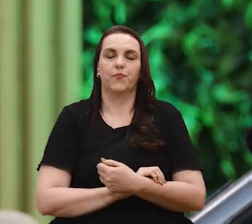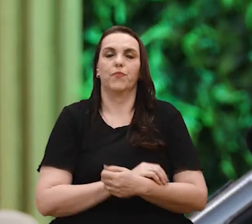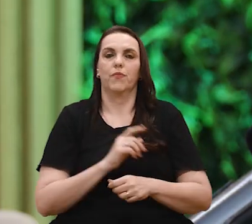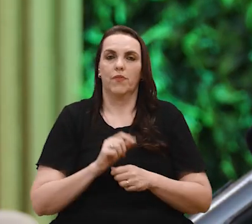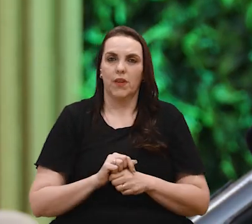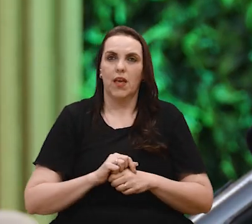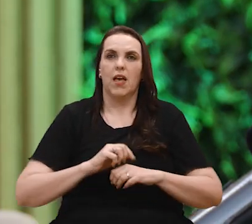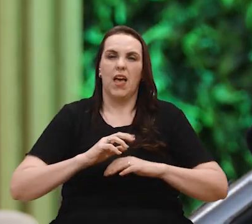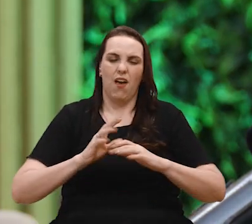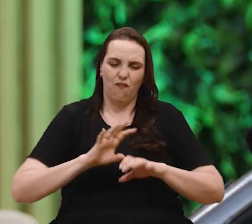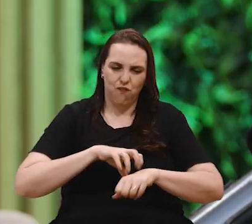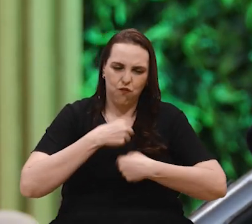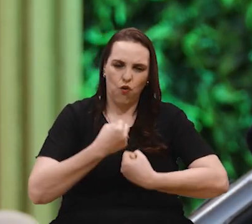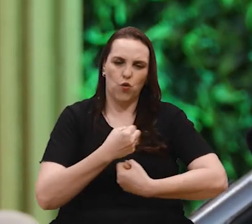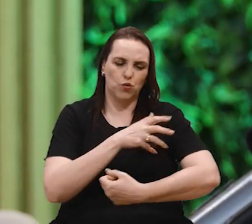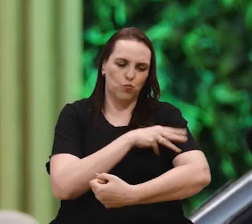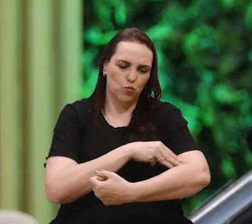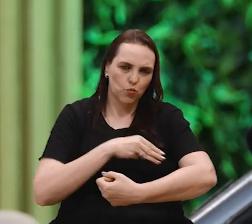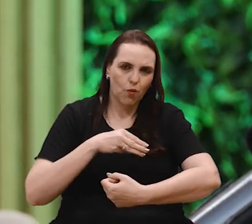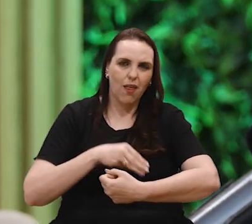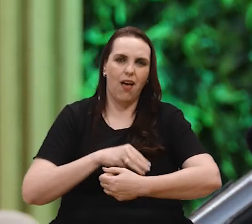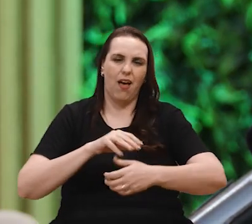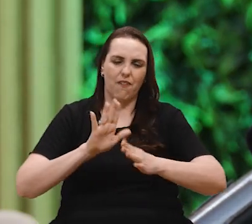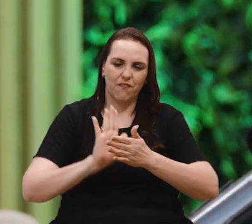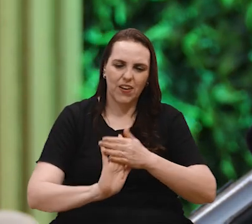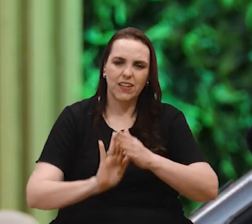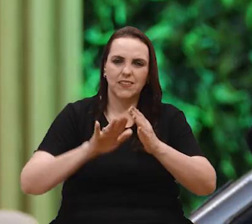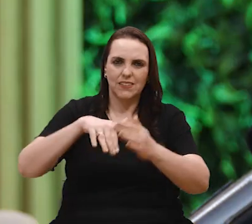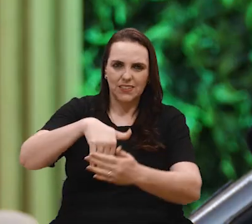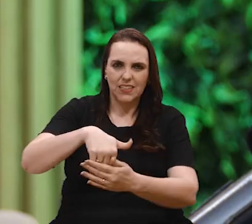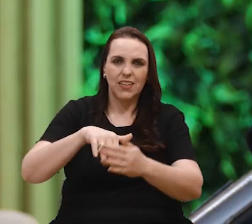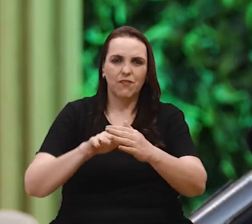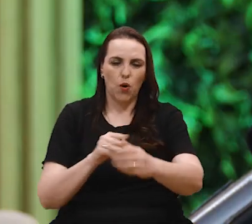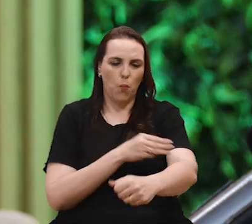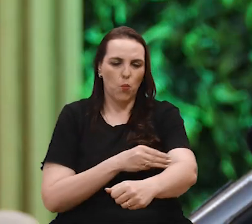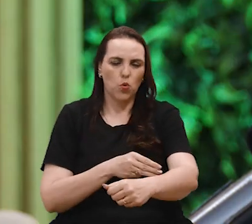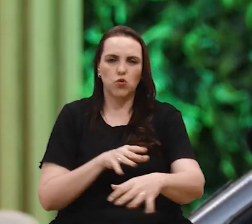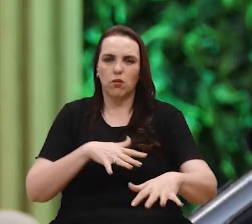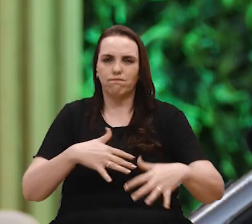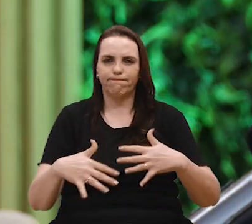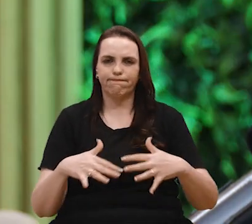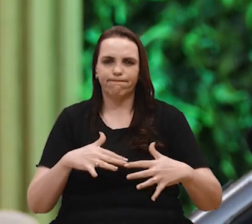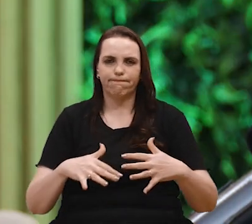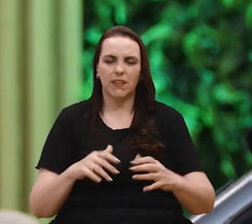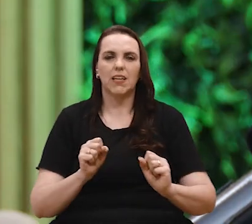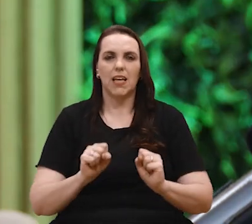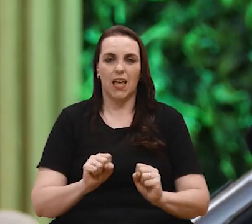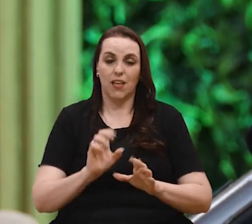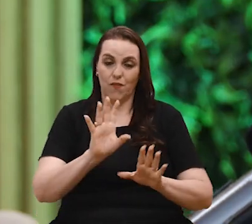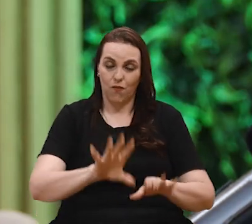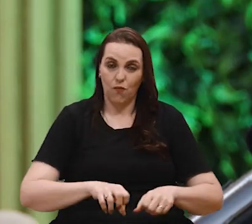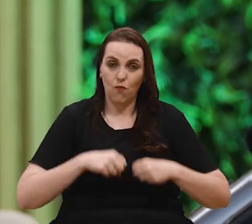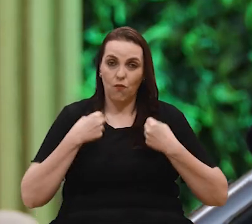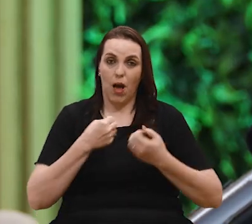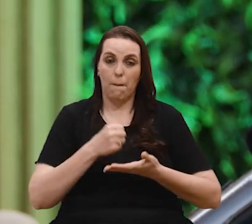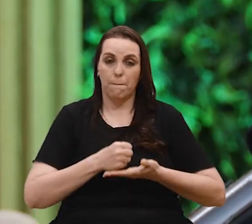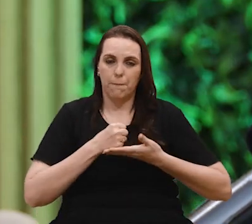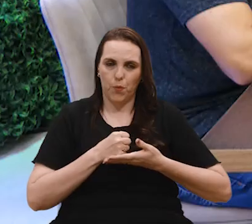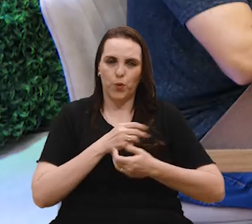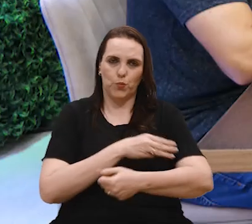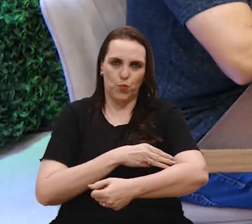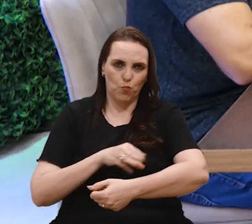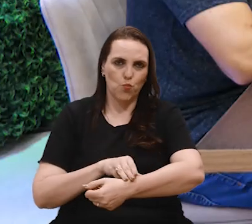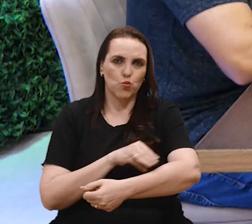trabalho de mobilidade, flexibilidade, soltar a musculatura, deixar a articulação mais móvel. É importante, mais reforço, né? Um reforço